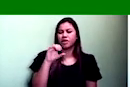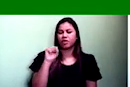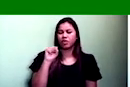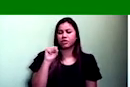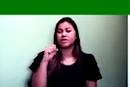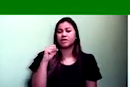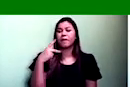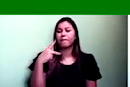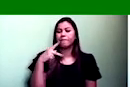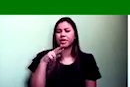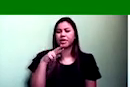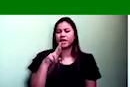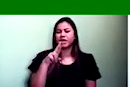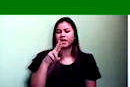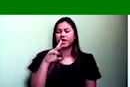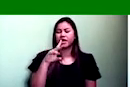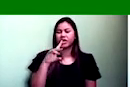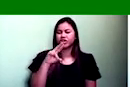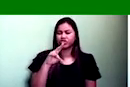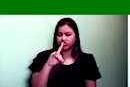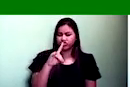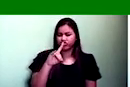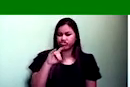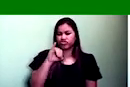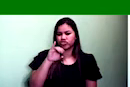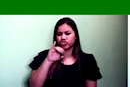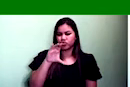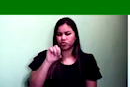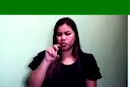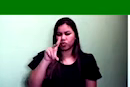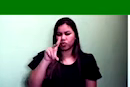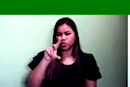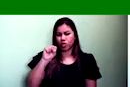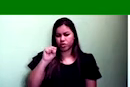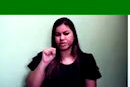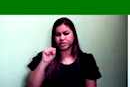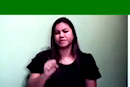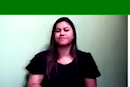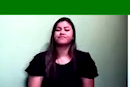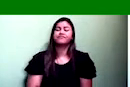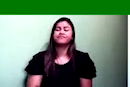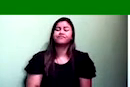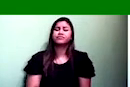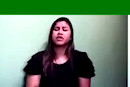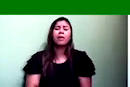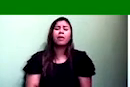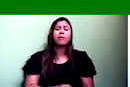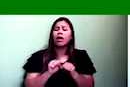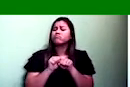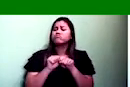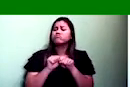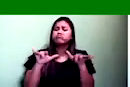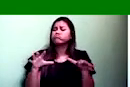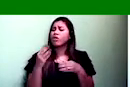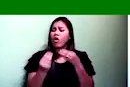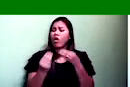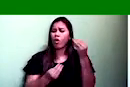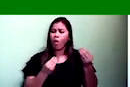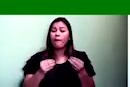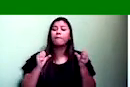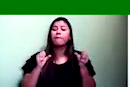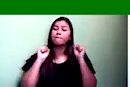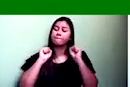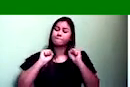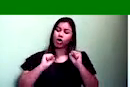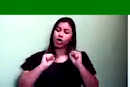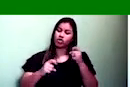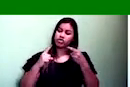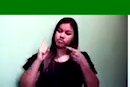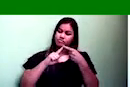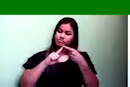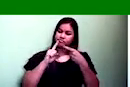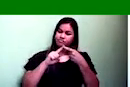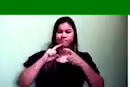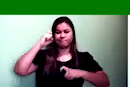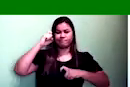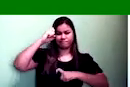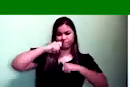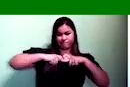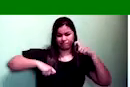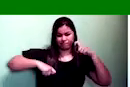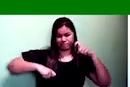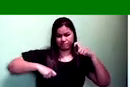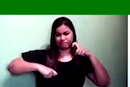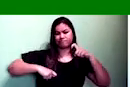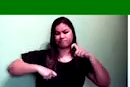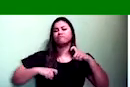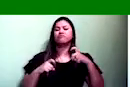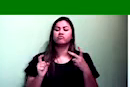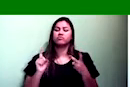A transmissão, então, pode ocorrer de forma sexual, pelo ato sexual propriamente dito,